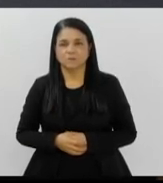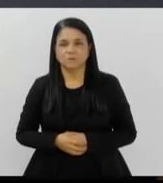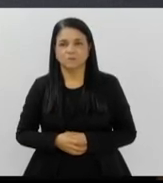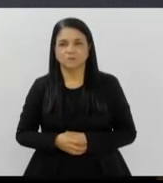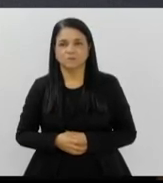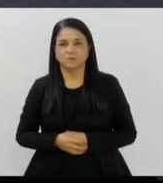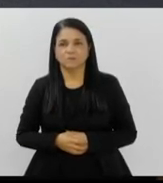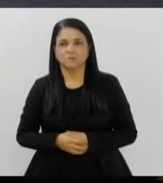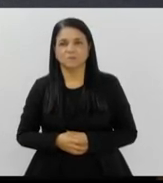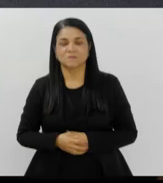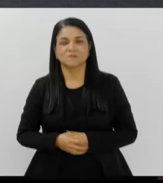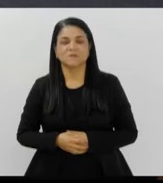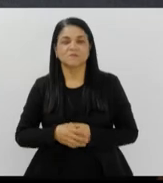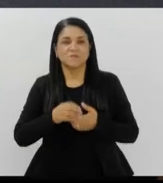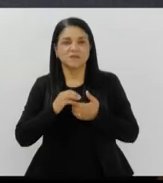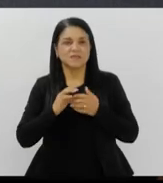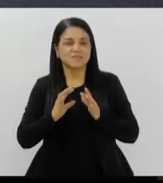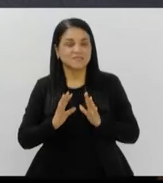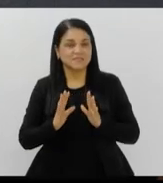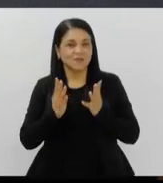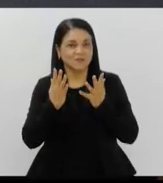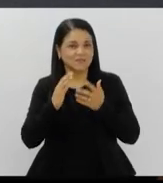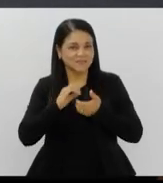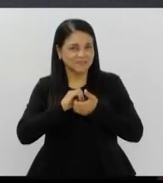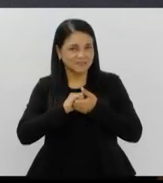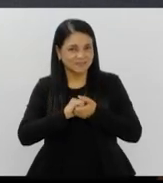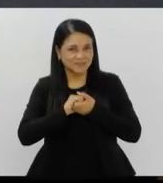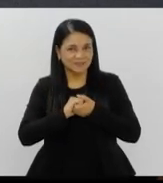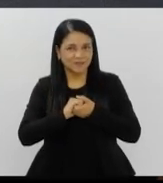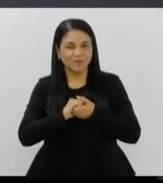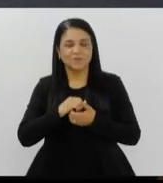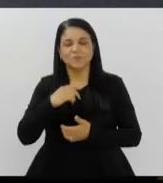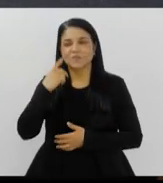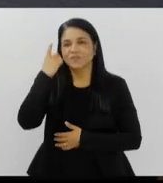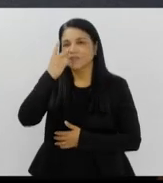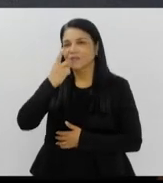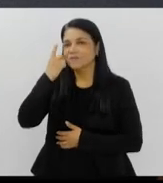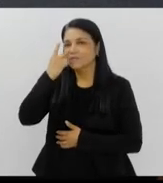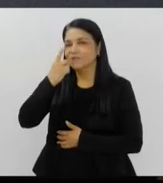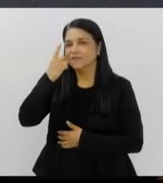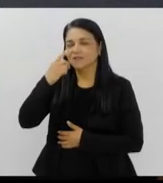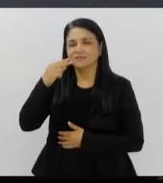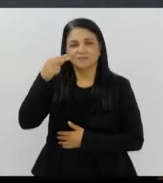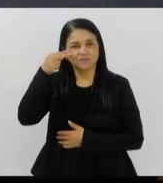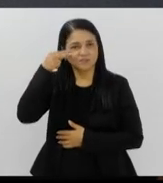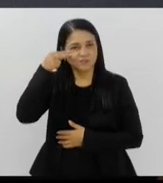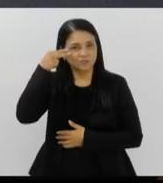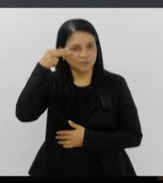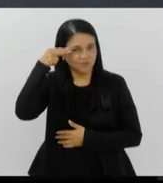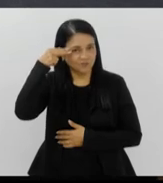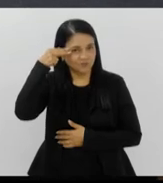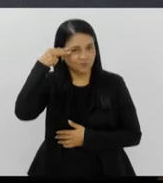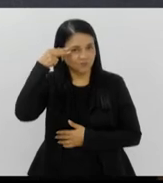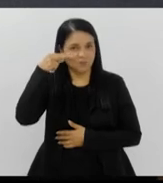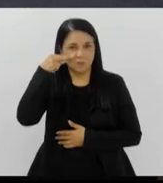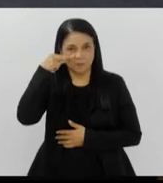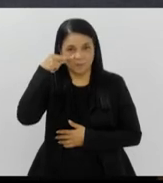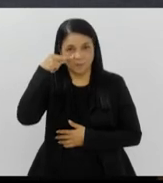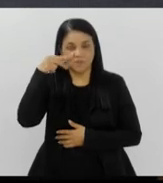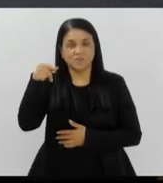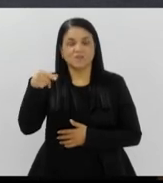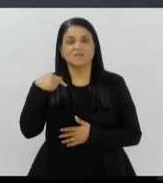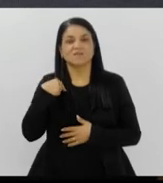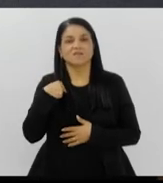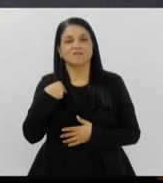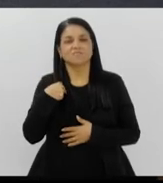Bom, eu vou fazer uma saudação, porque já aqui, excelentíssima senhora deputada, tia Ju, através da